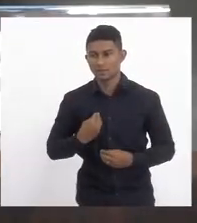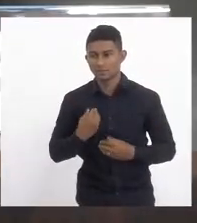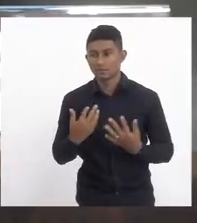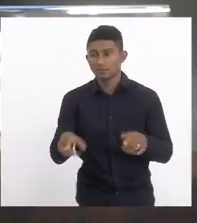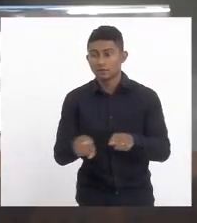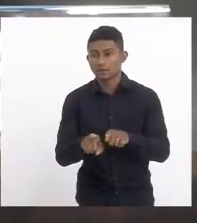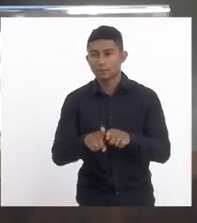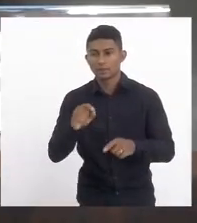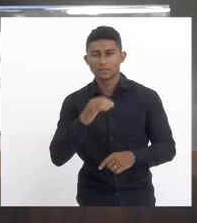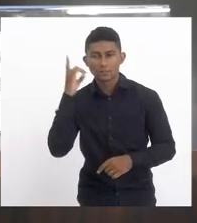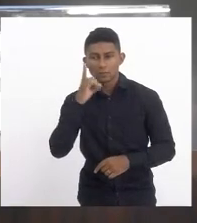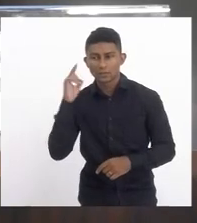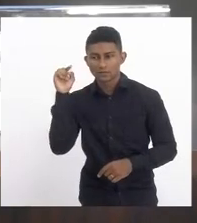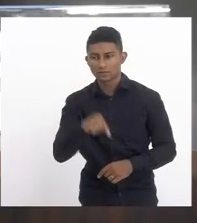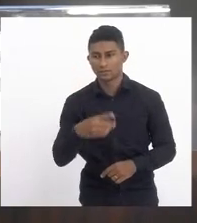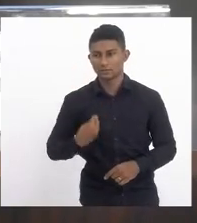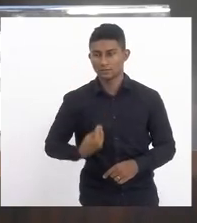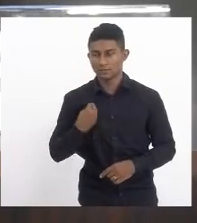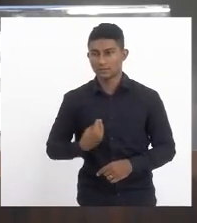aos deputados presentes.